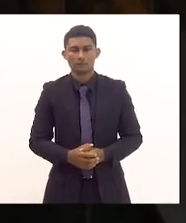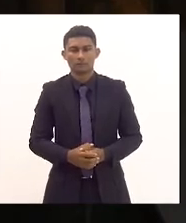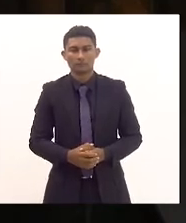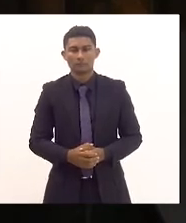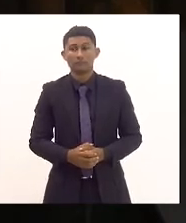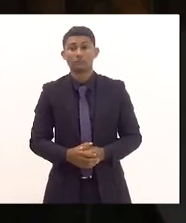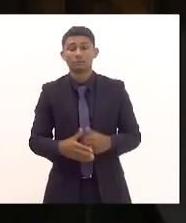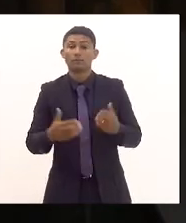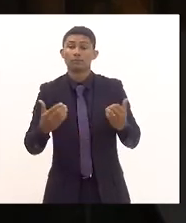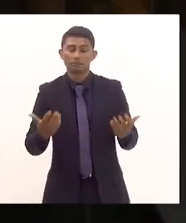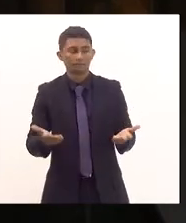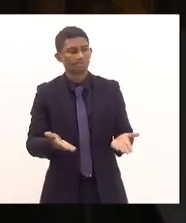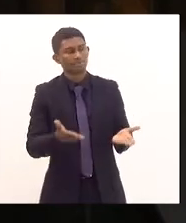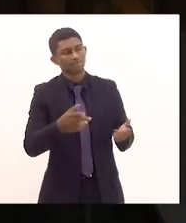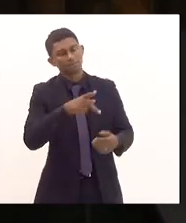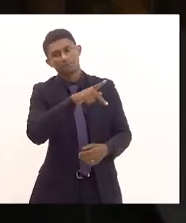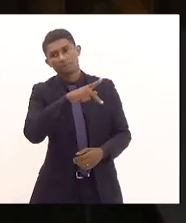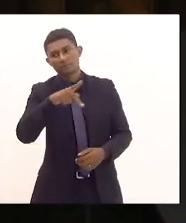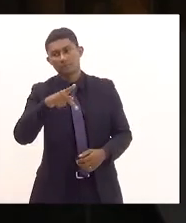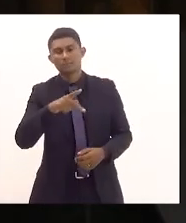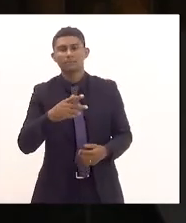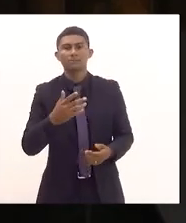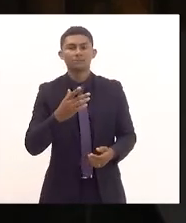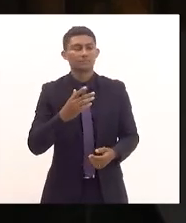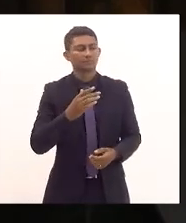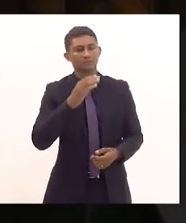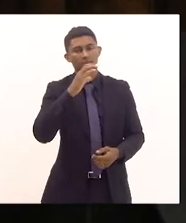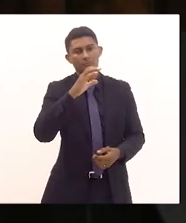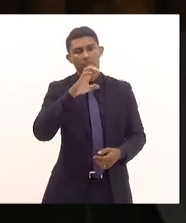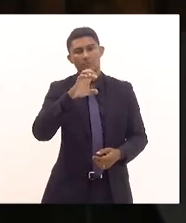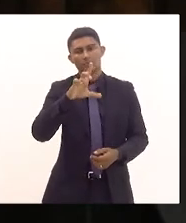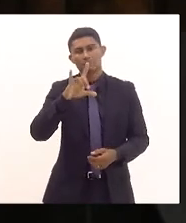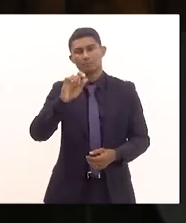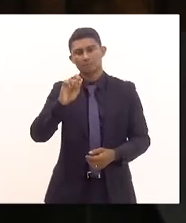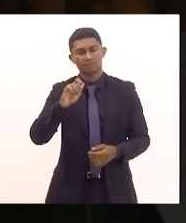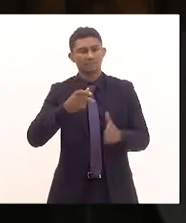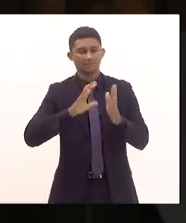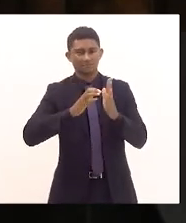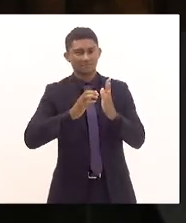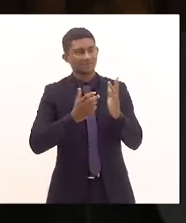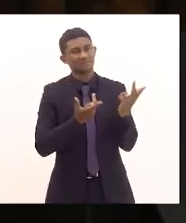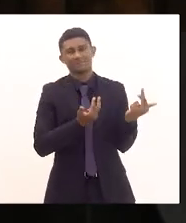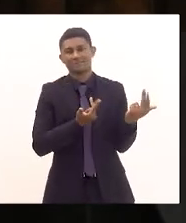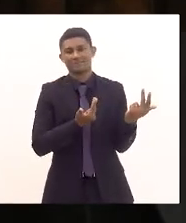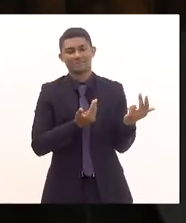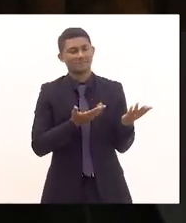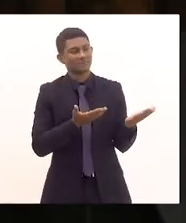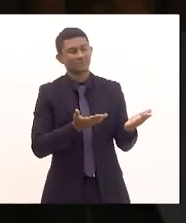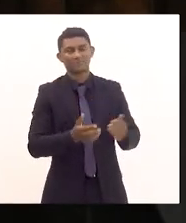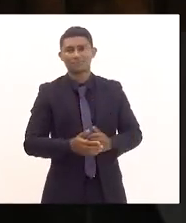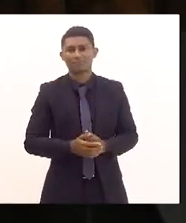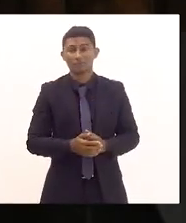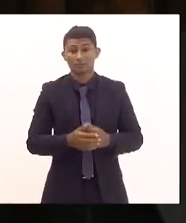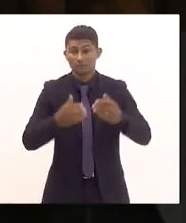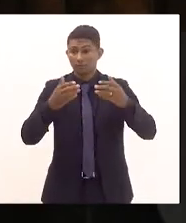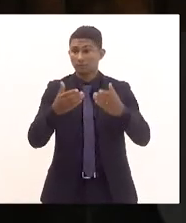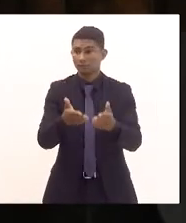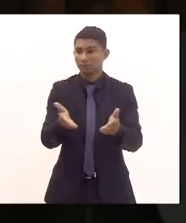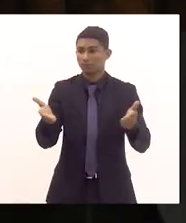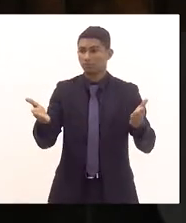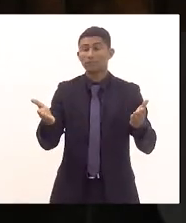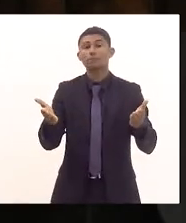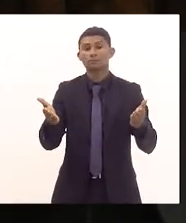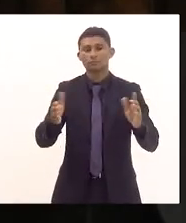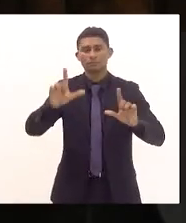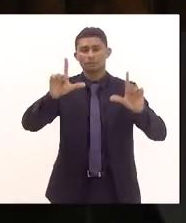excelentíssimo a senhora Presidente Célia Jordão companheira de partido Olá senhoras e senhores que nos